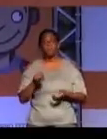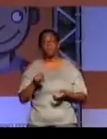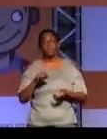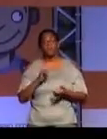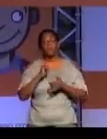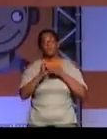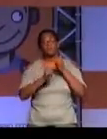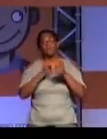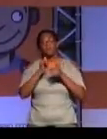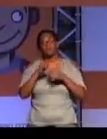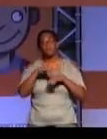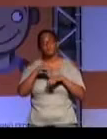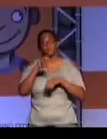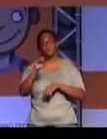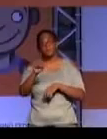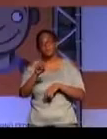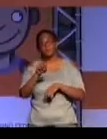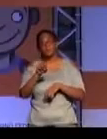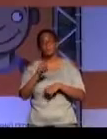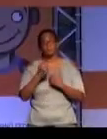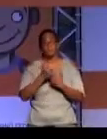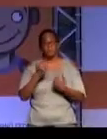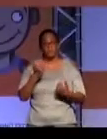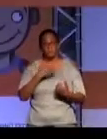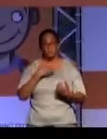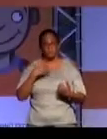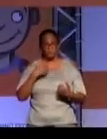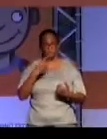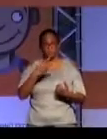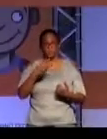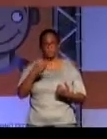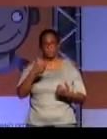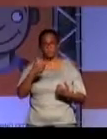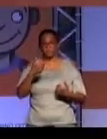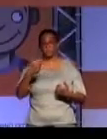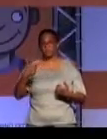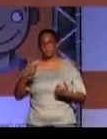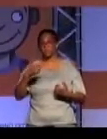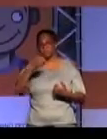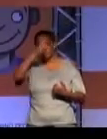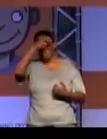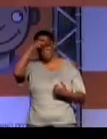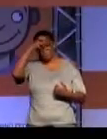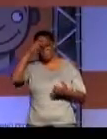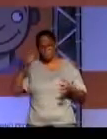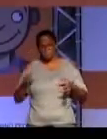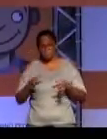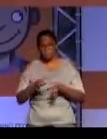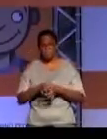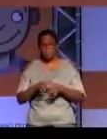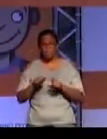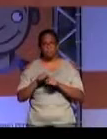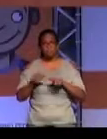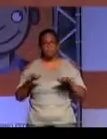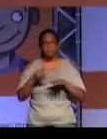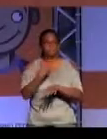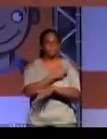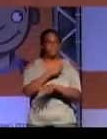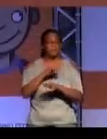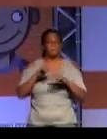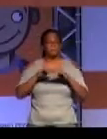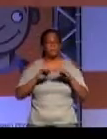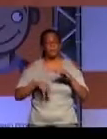informação do Ministério da Saúde que 312 municípios com cobertura menor do que 50%.